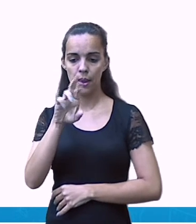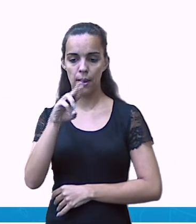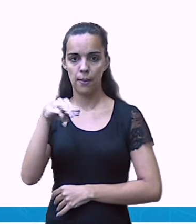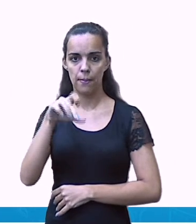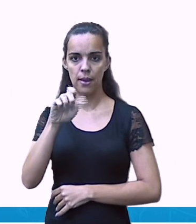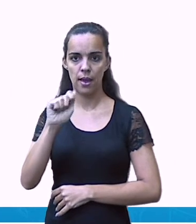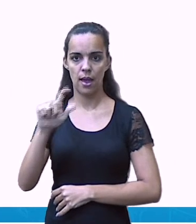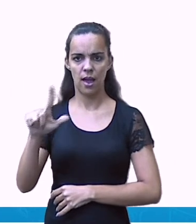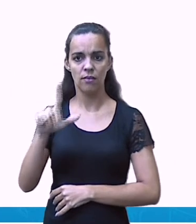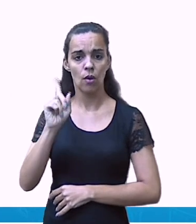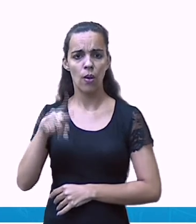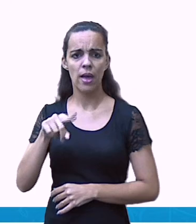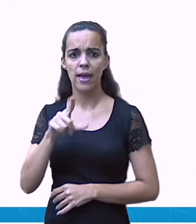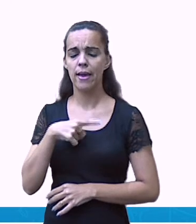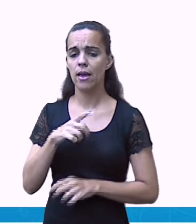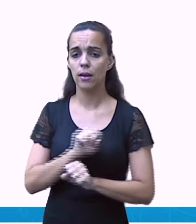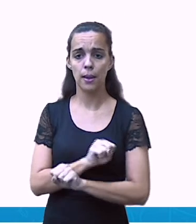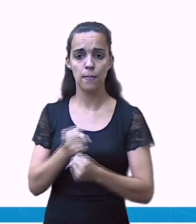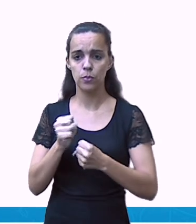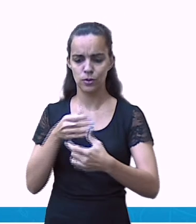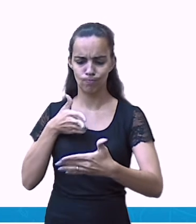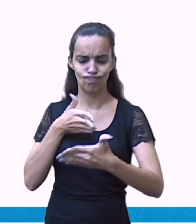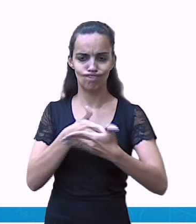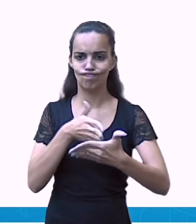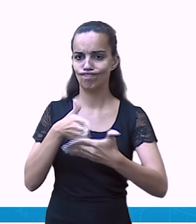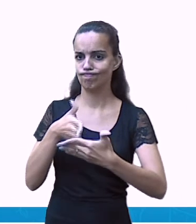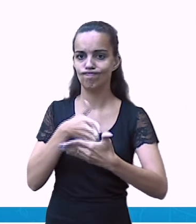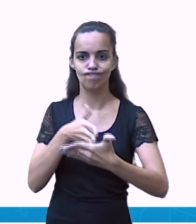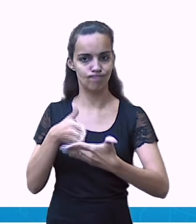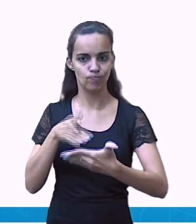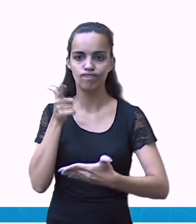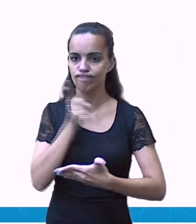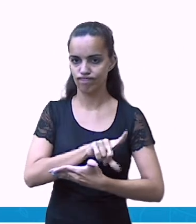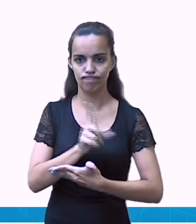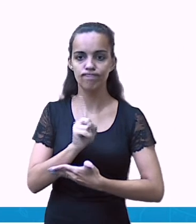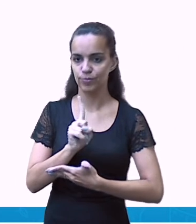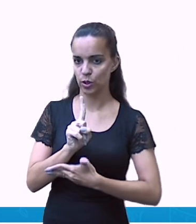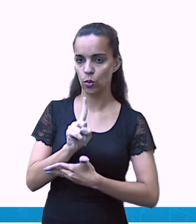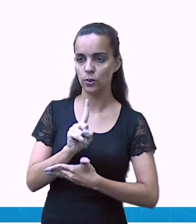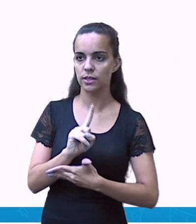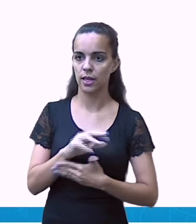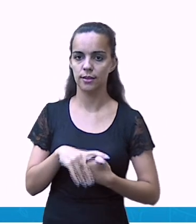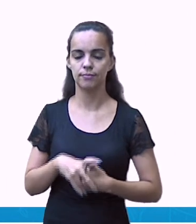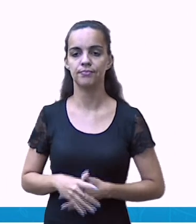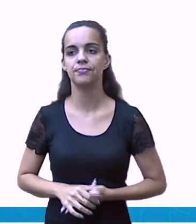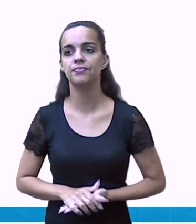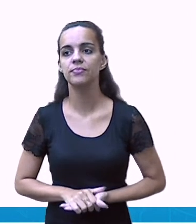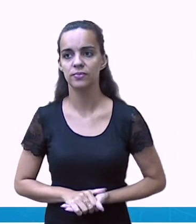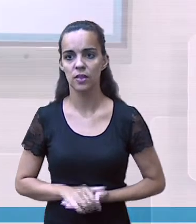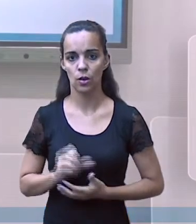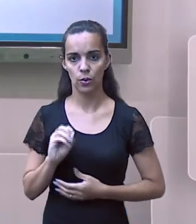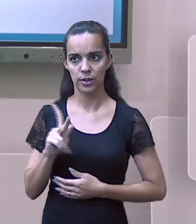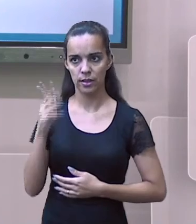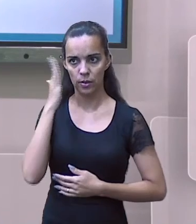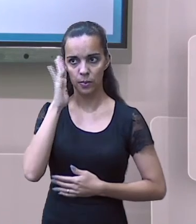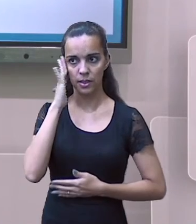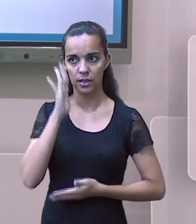É quando esses gases ou os líquidos eles não são capazes de passar através deles,